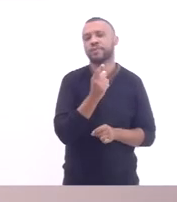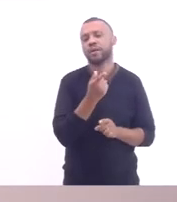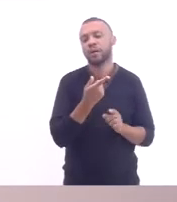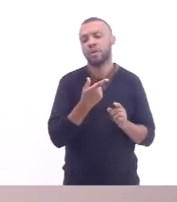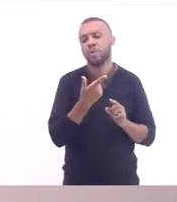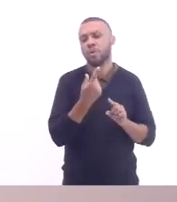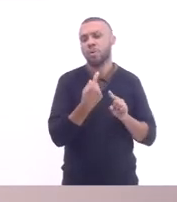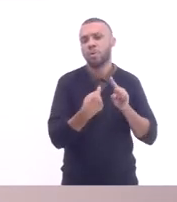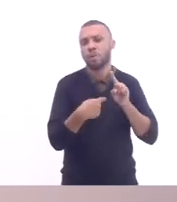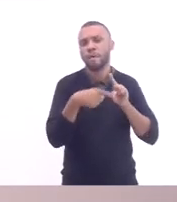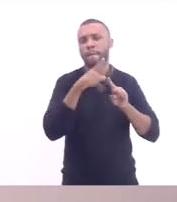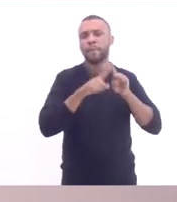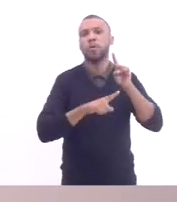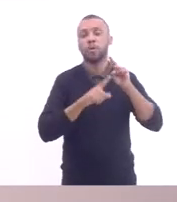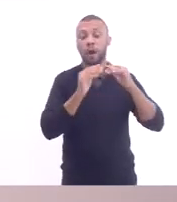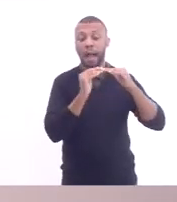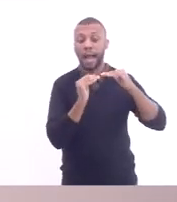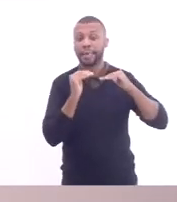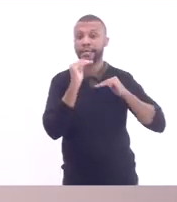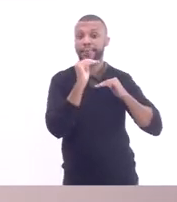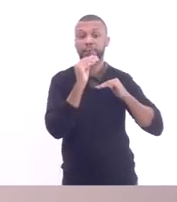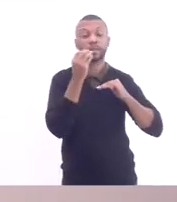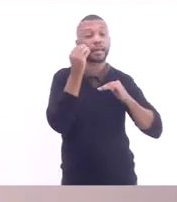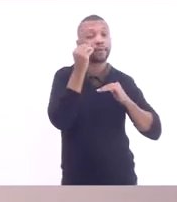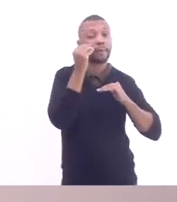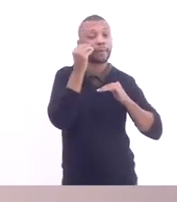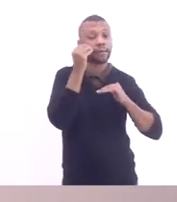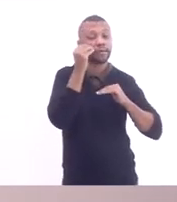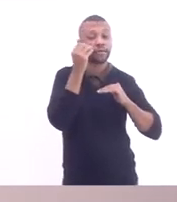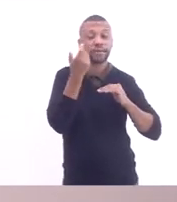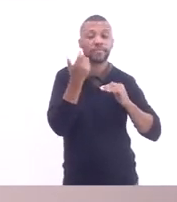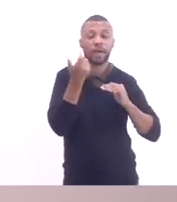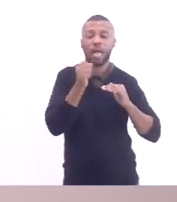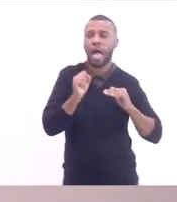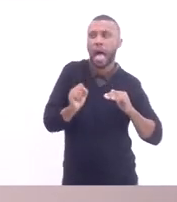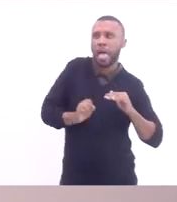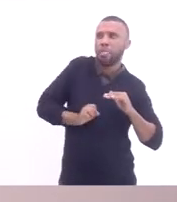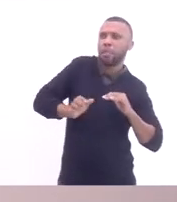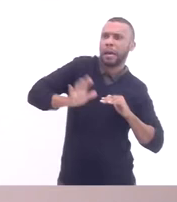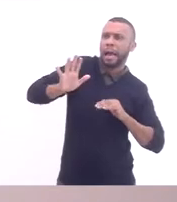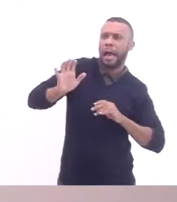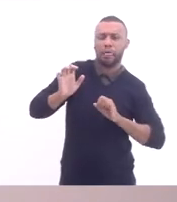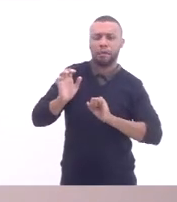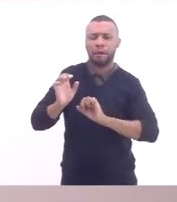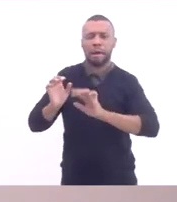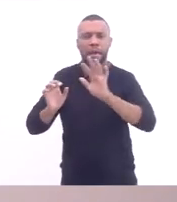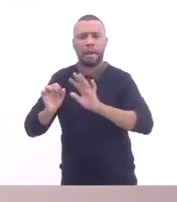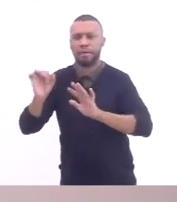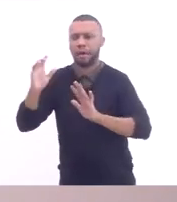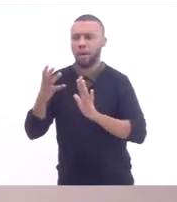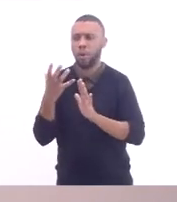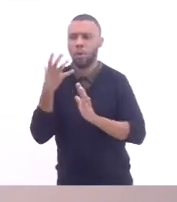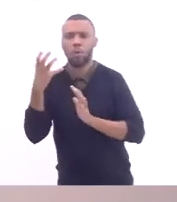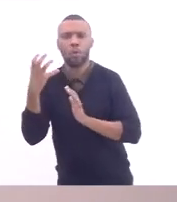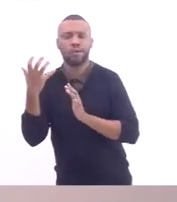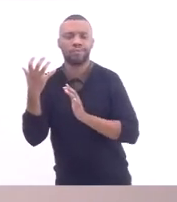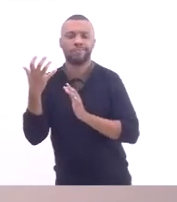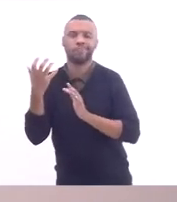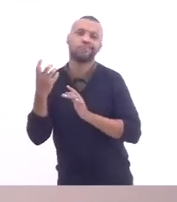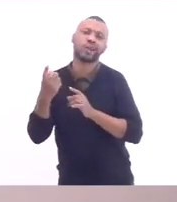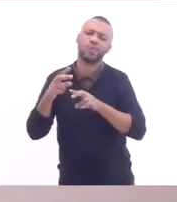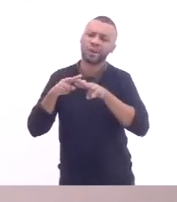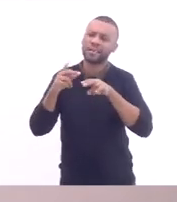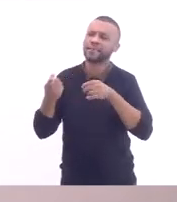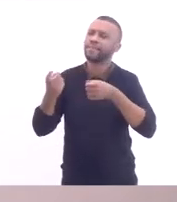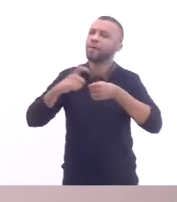crescendo acima do previsto, acima da inflação, de forma significativa, e pela retomada da economia,